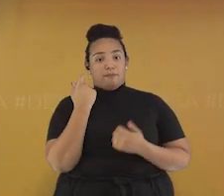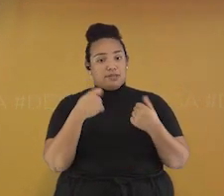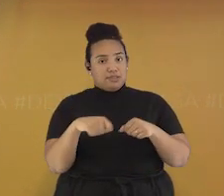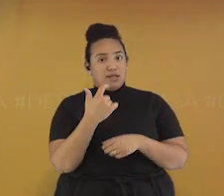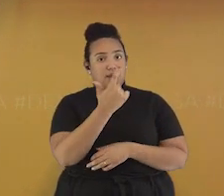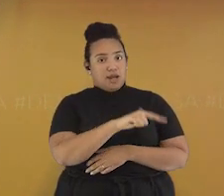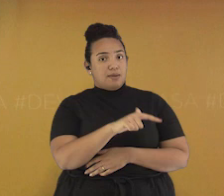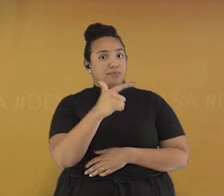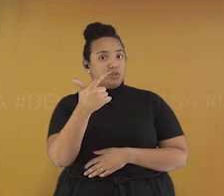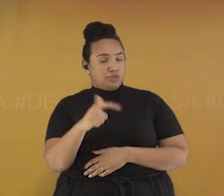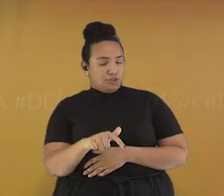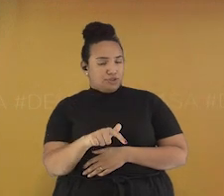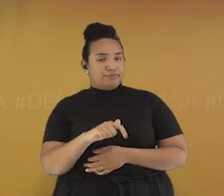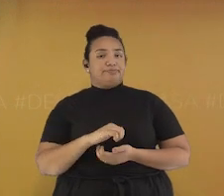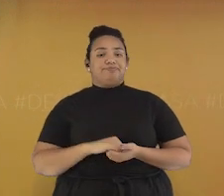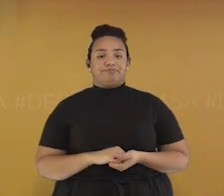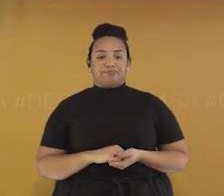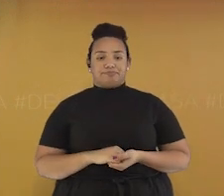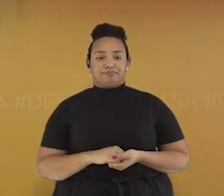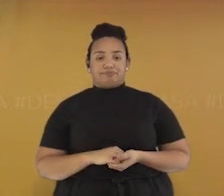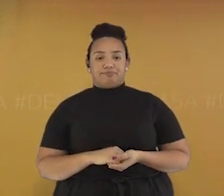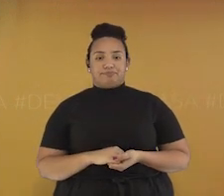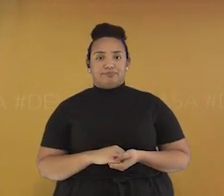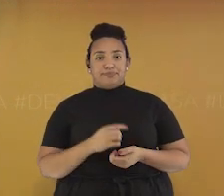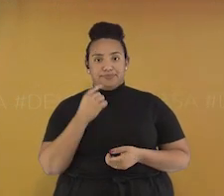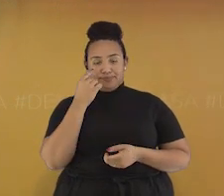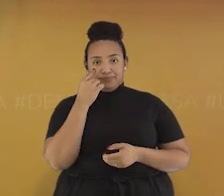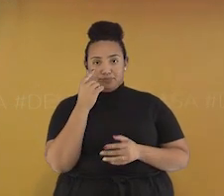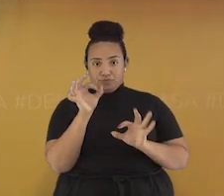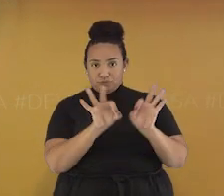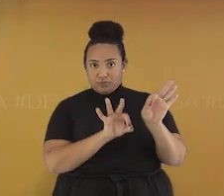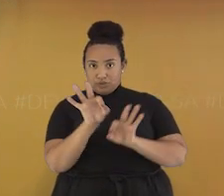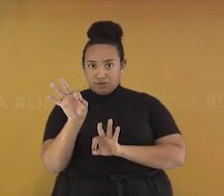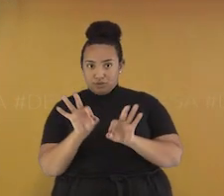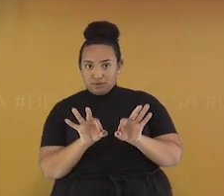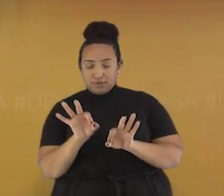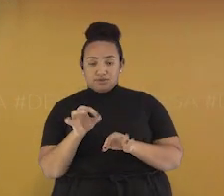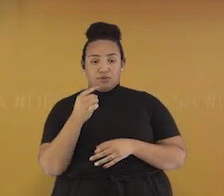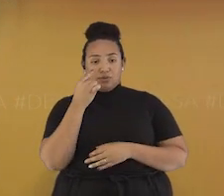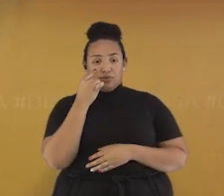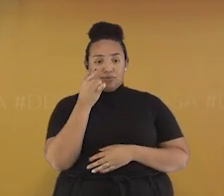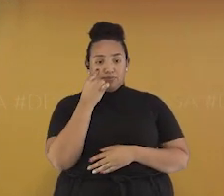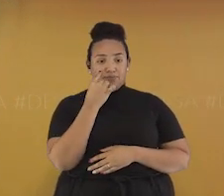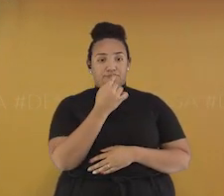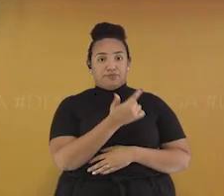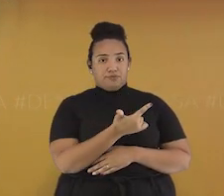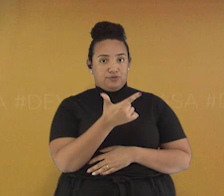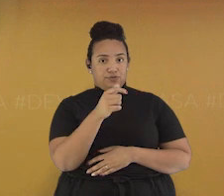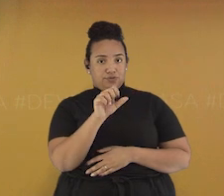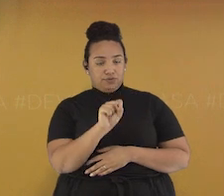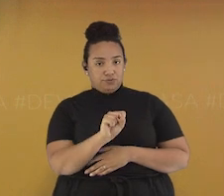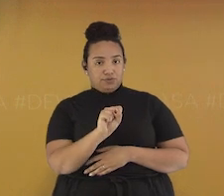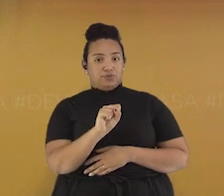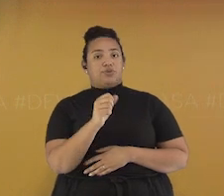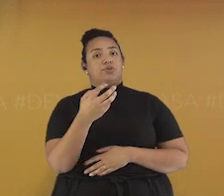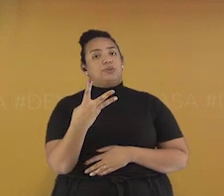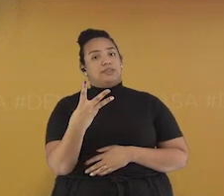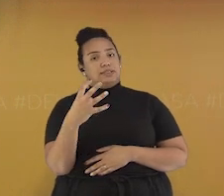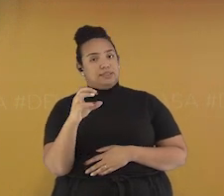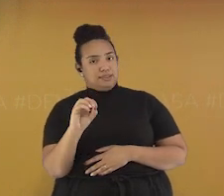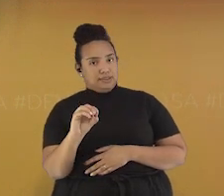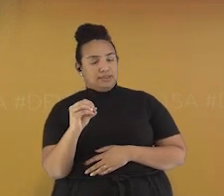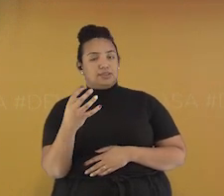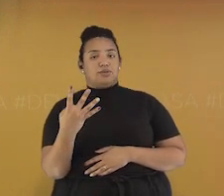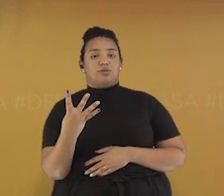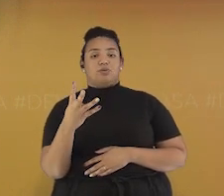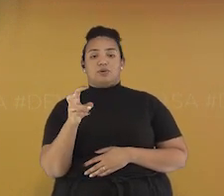que aparecer 2 vezes. Organizando em ordem crescente, temos que depois vem o 28, depois